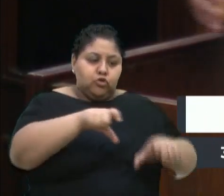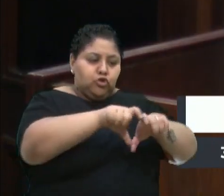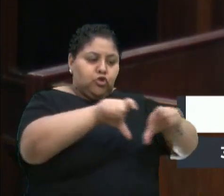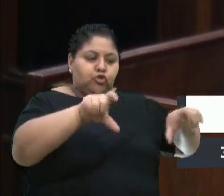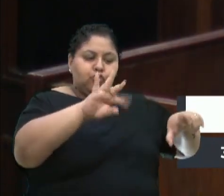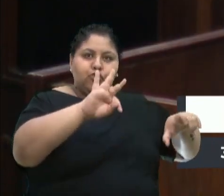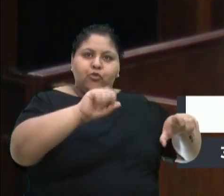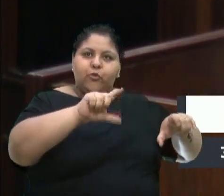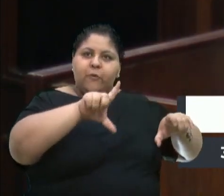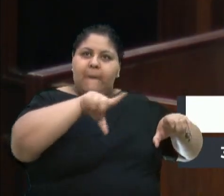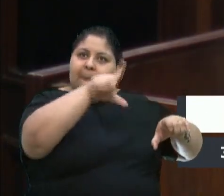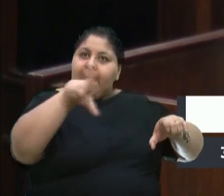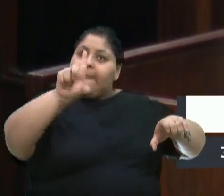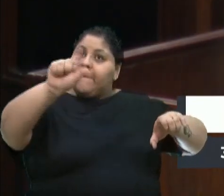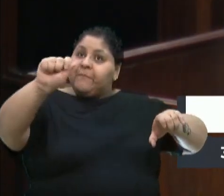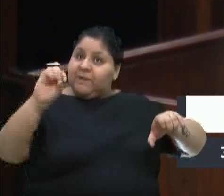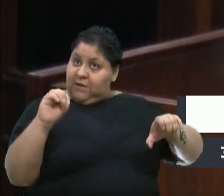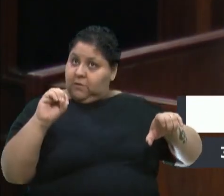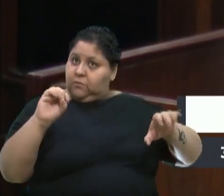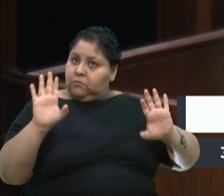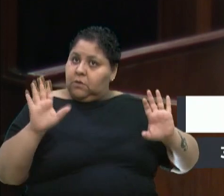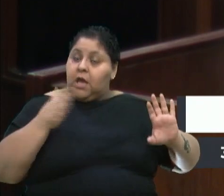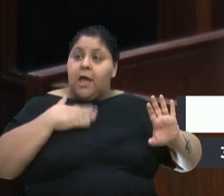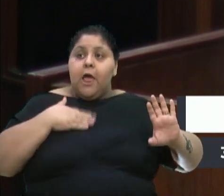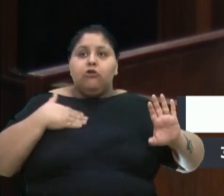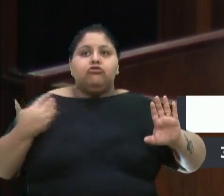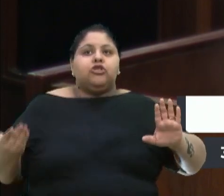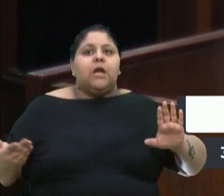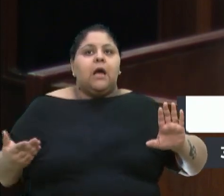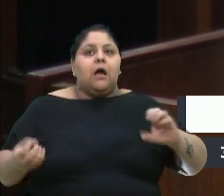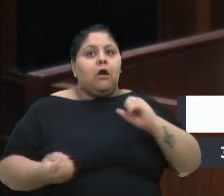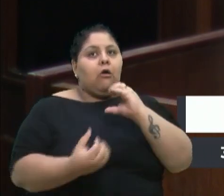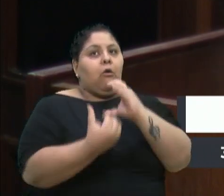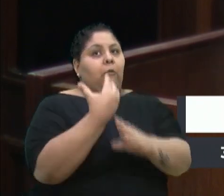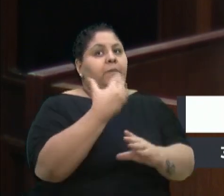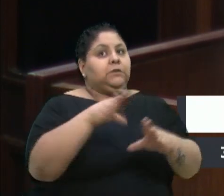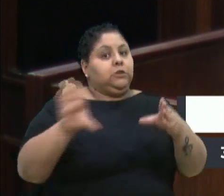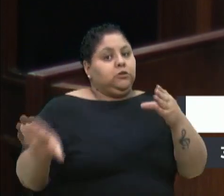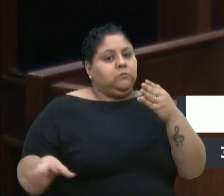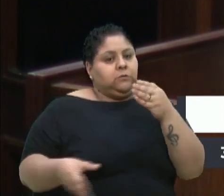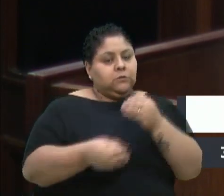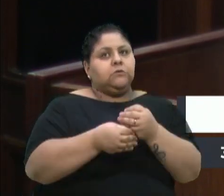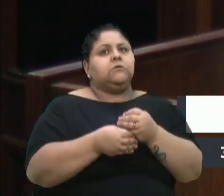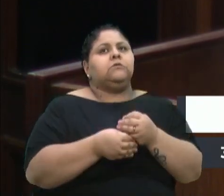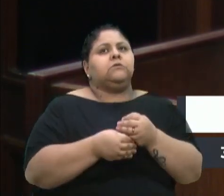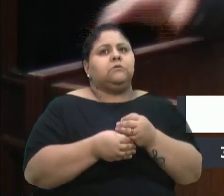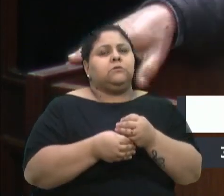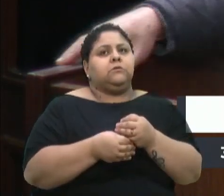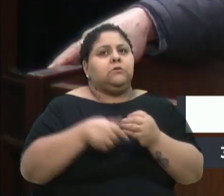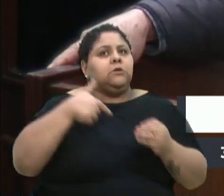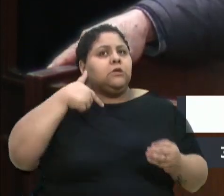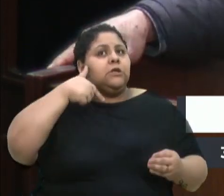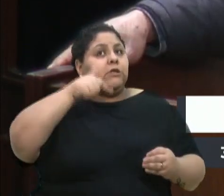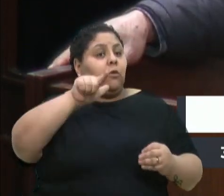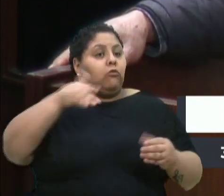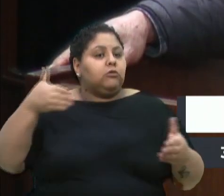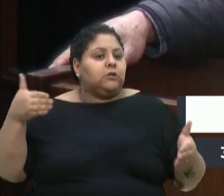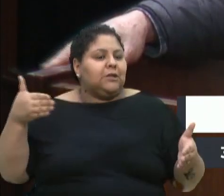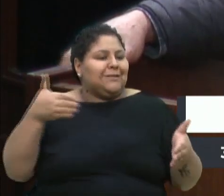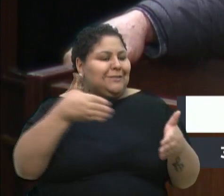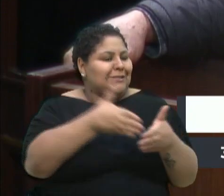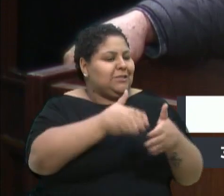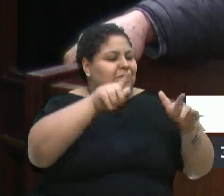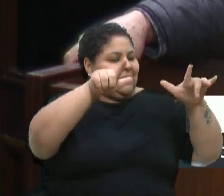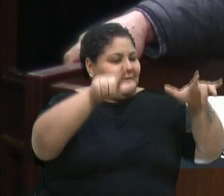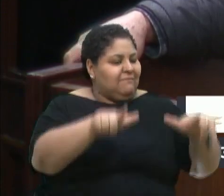que, em situações, estiagem, intempéries, que não consegue atingir naquela